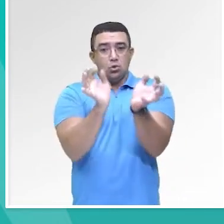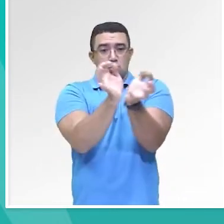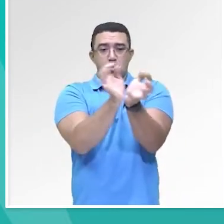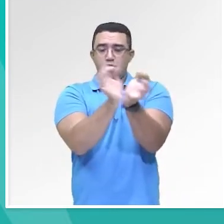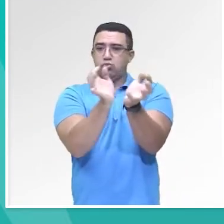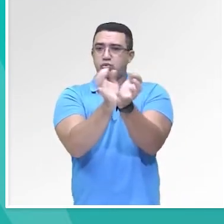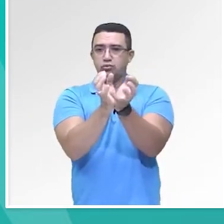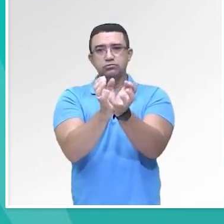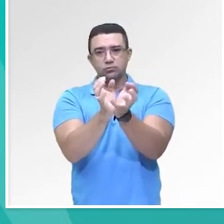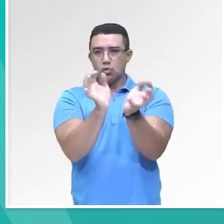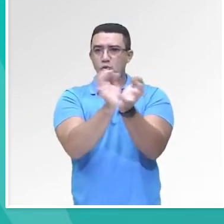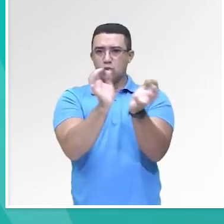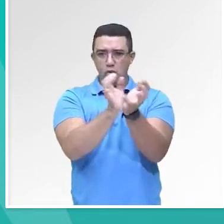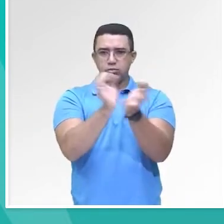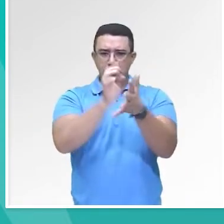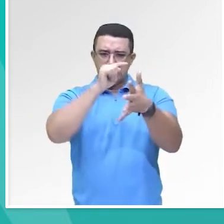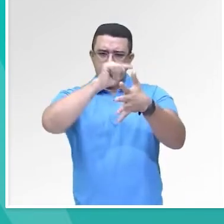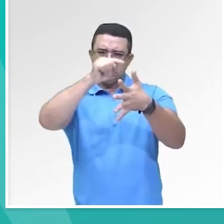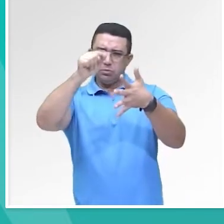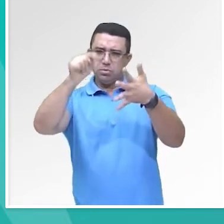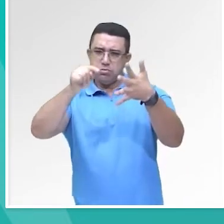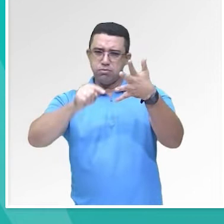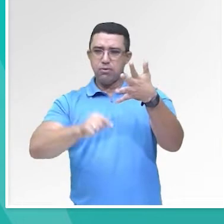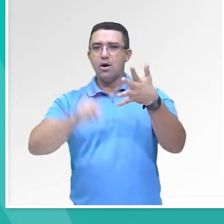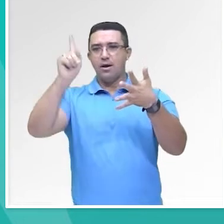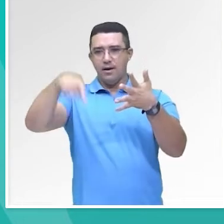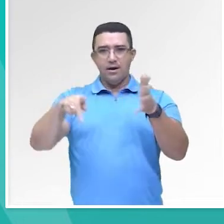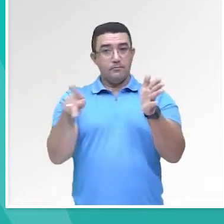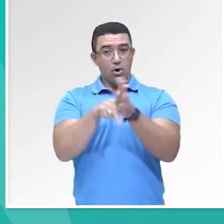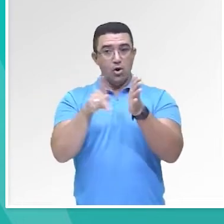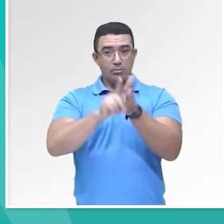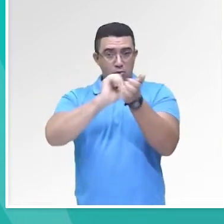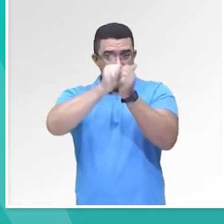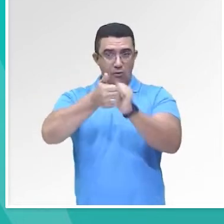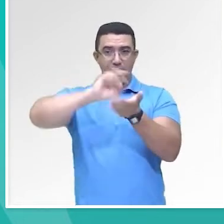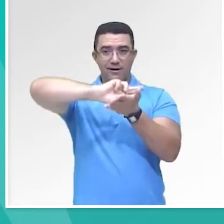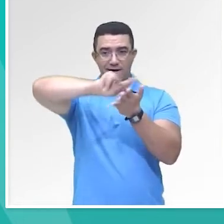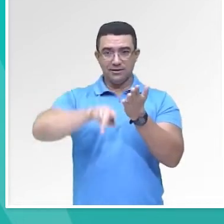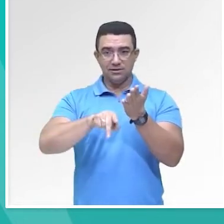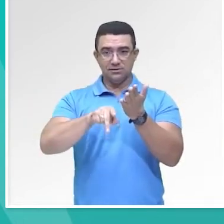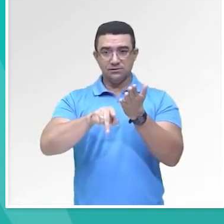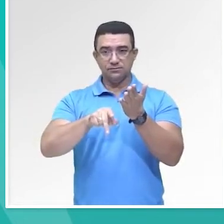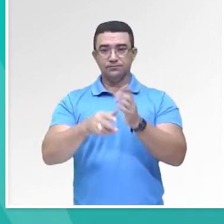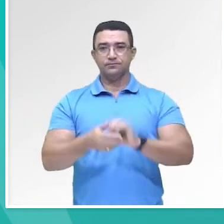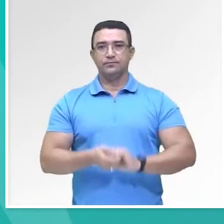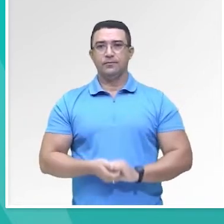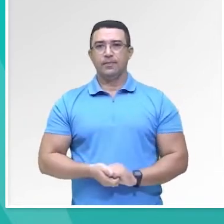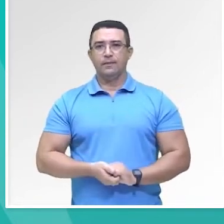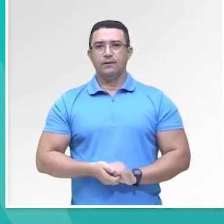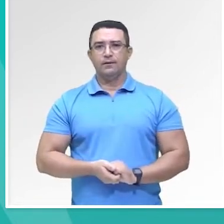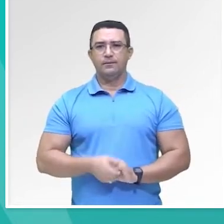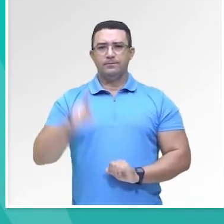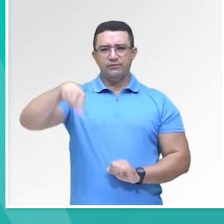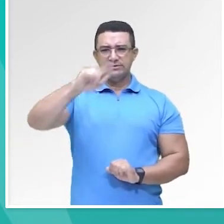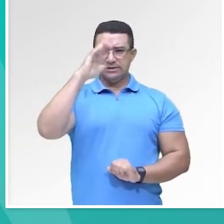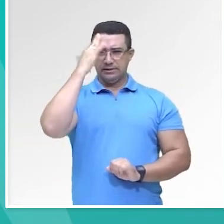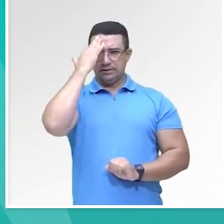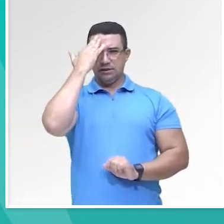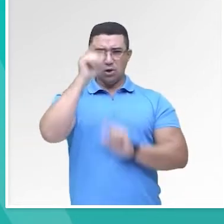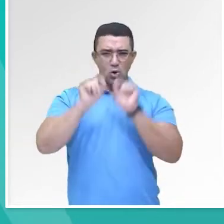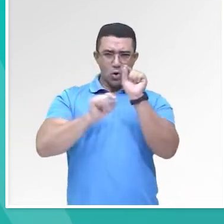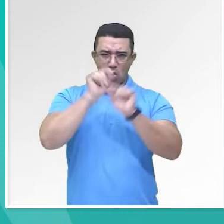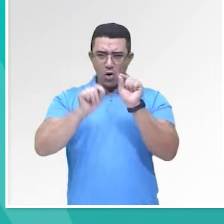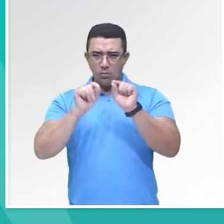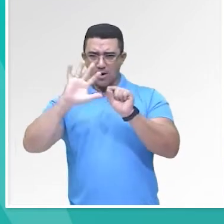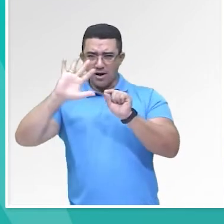reunidas. Assim, nós caracterizamos o atletismo. E para vocês entenderem um pouquinho mais de como é que